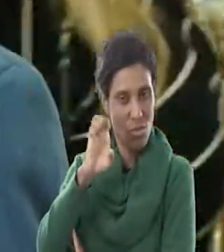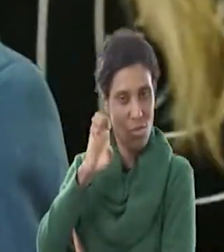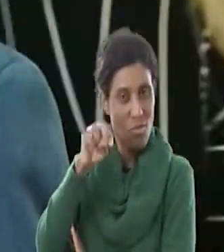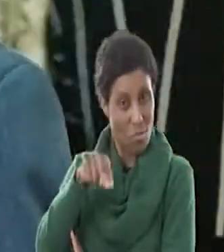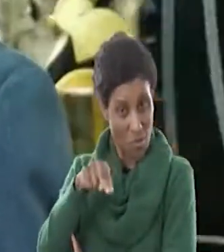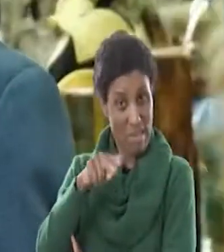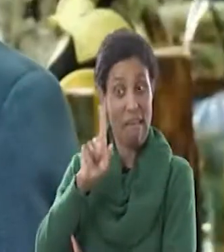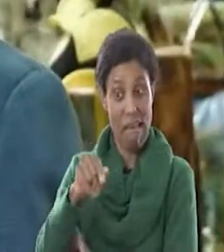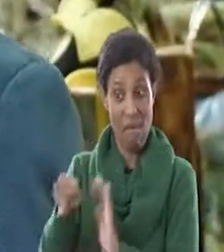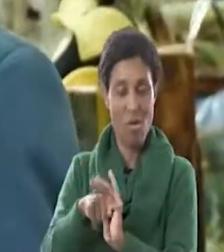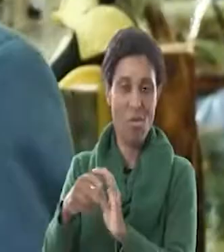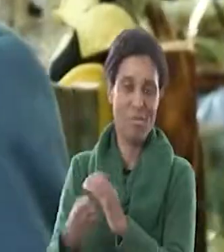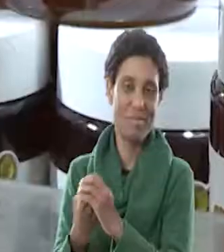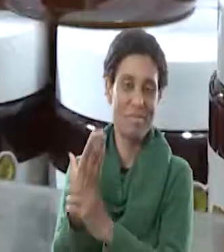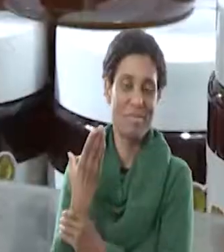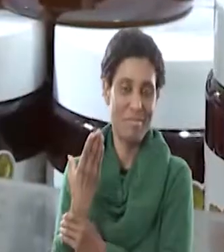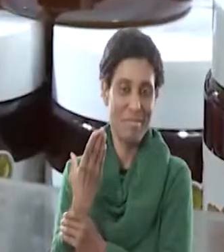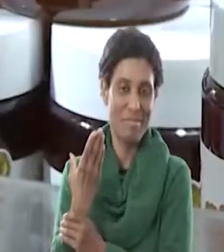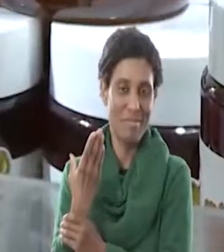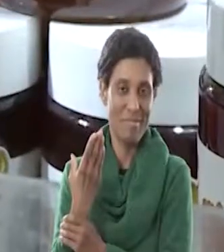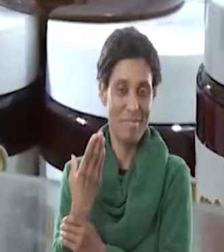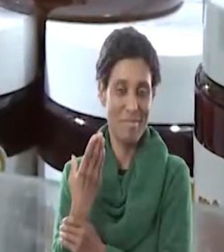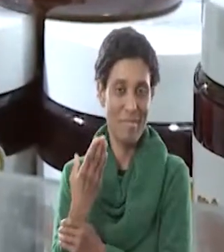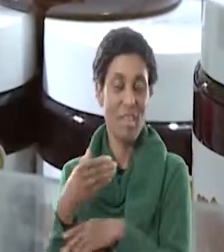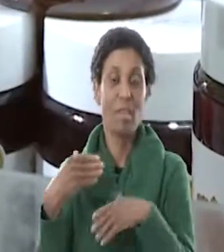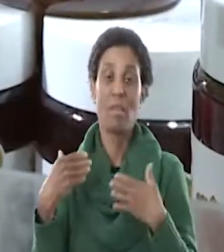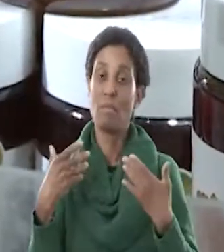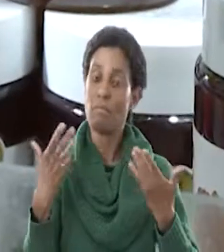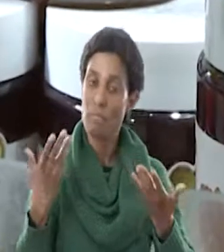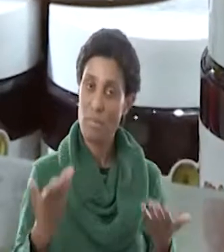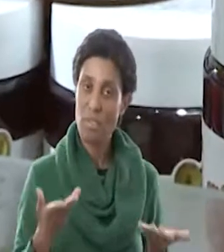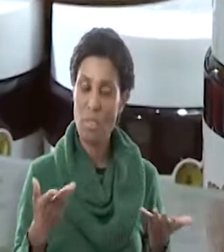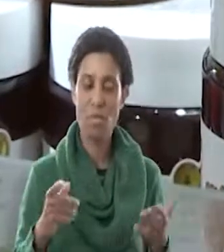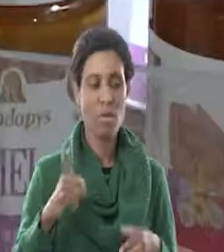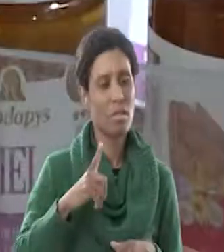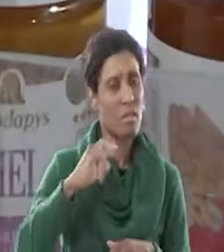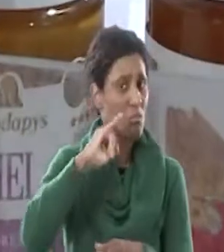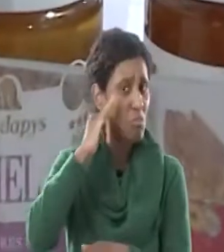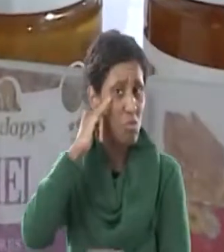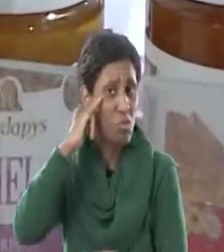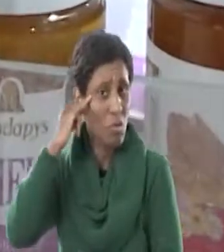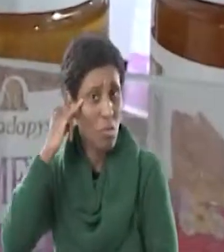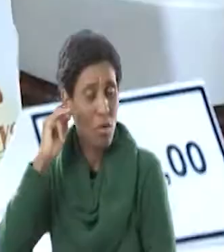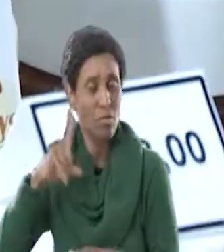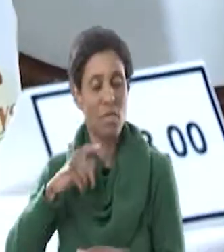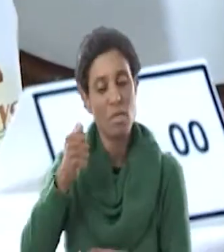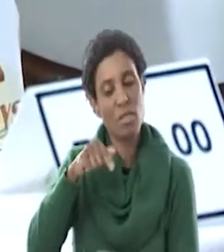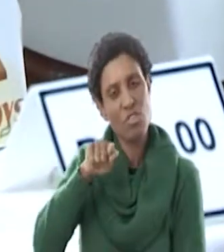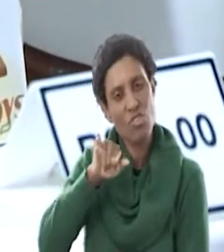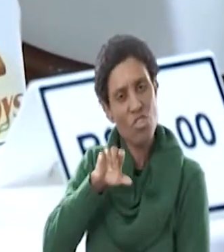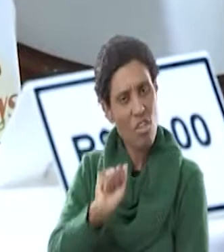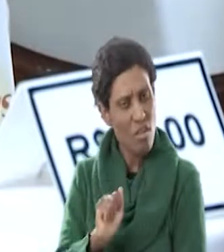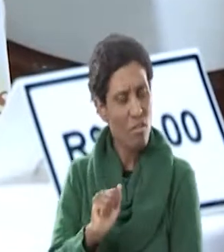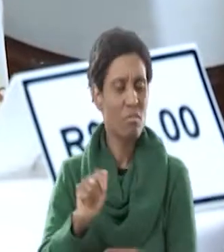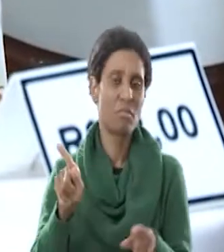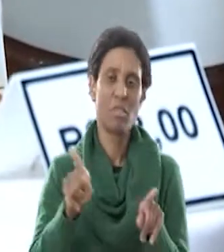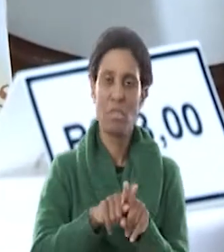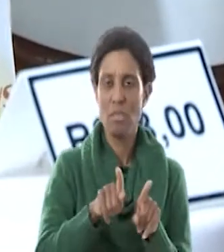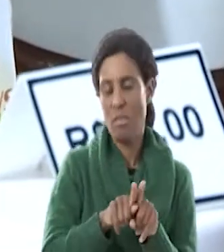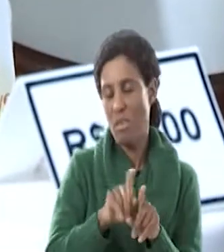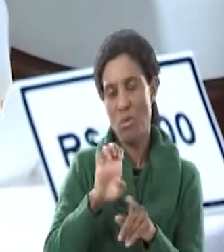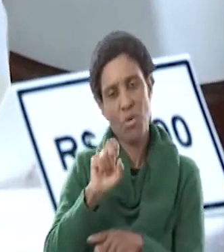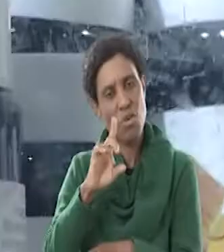pólen existente naquele mel pertence a uma flor. Claro. Então se diz mel, aí posso dizer mel de uvas de Japão, mel de angico, mel